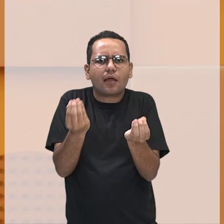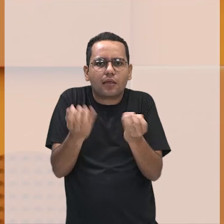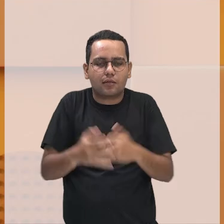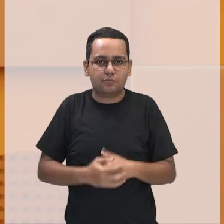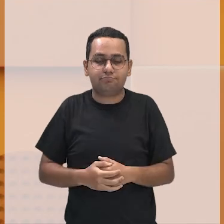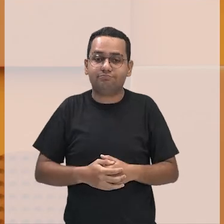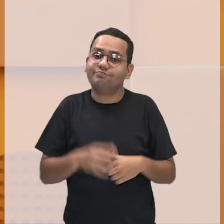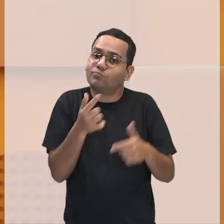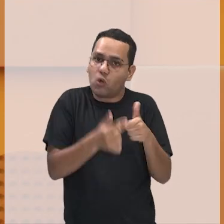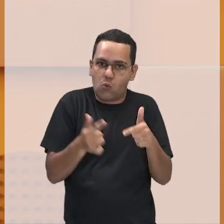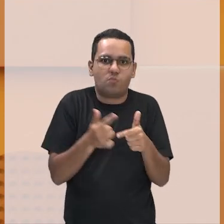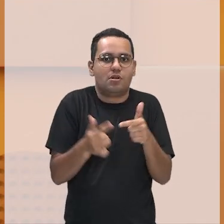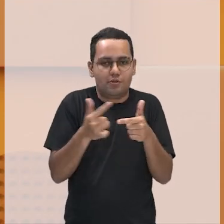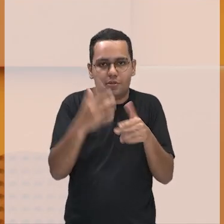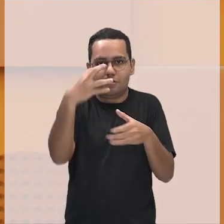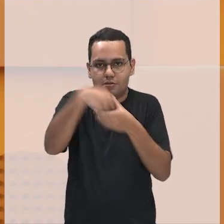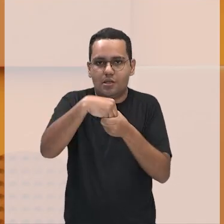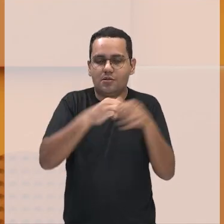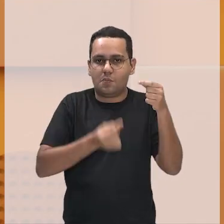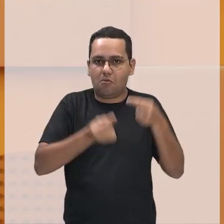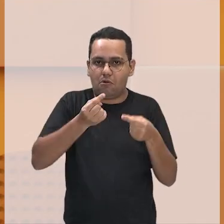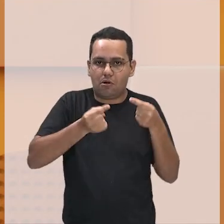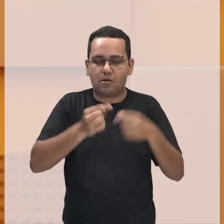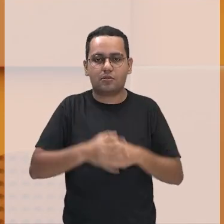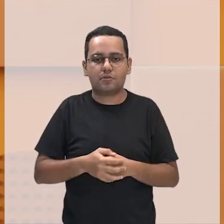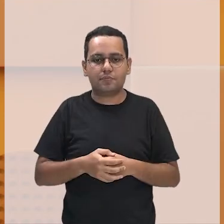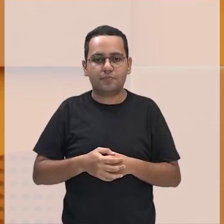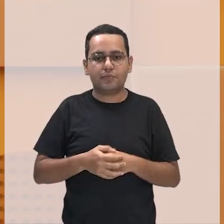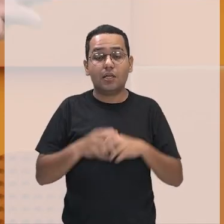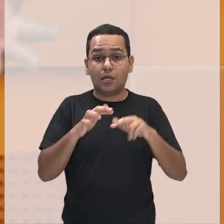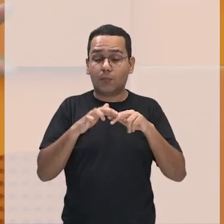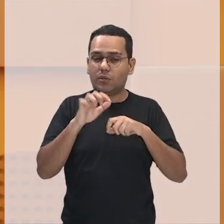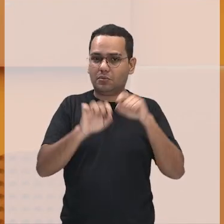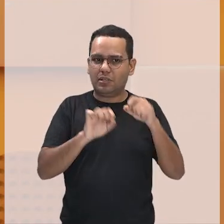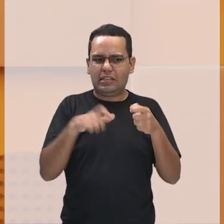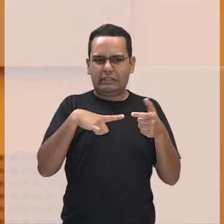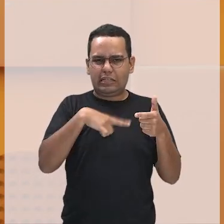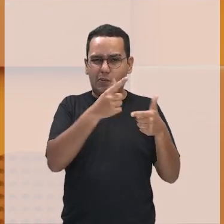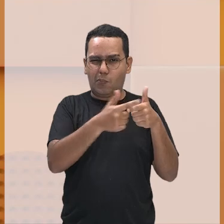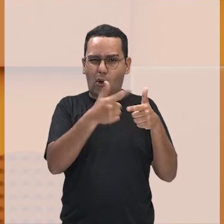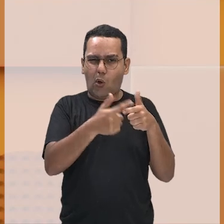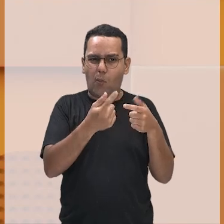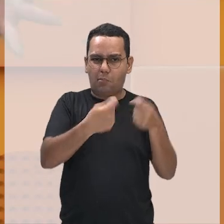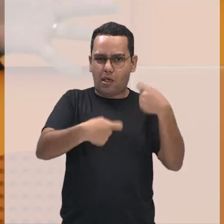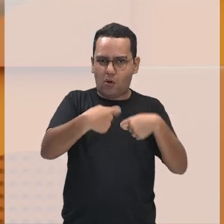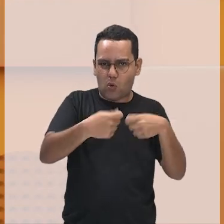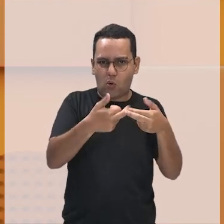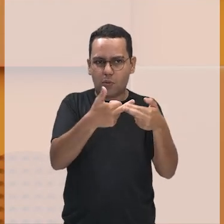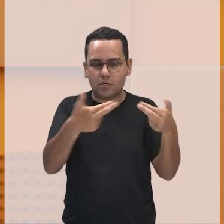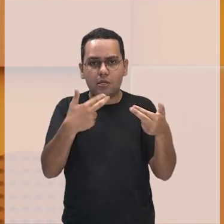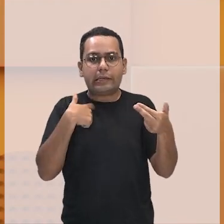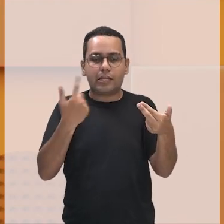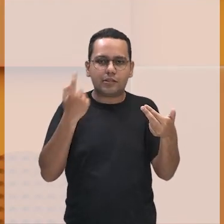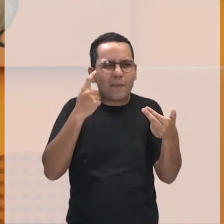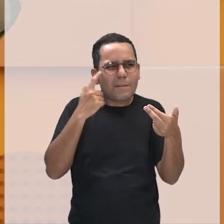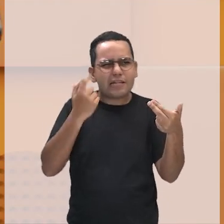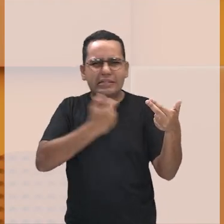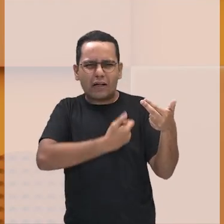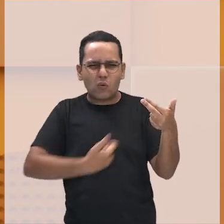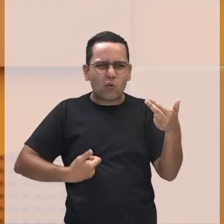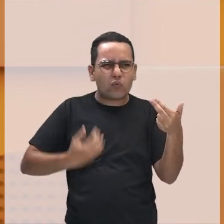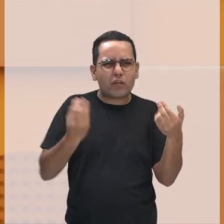crise, né? Então, em todo momento de crise, óbvio que o imperador ele vai tentar aí, da maneira que ele pode,